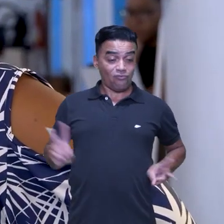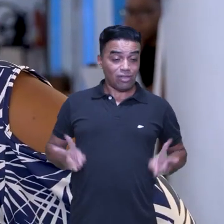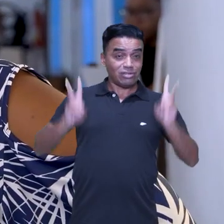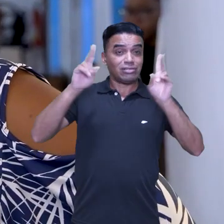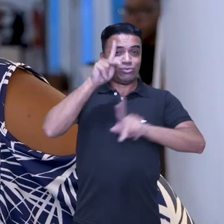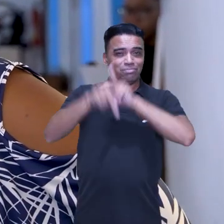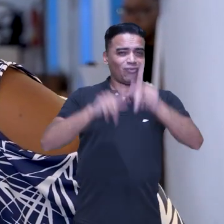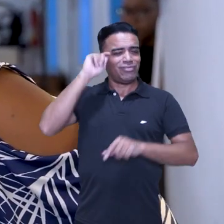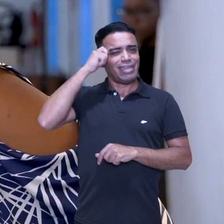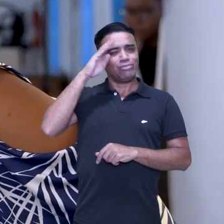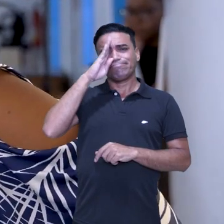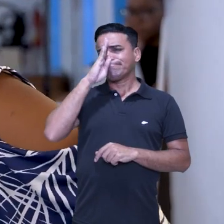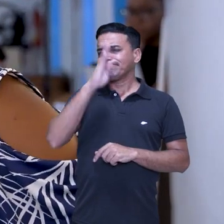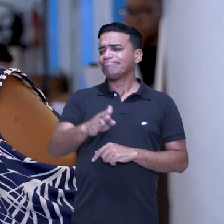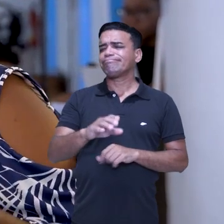né?